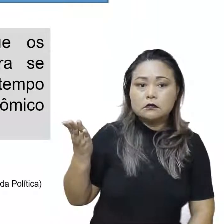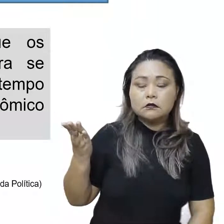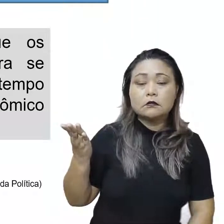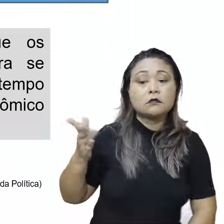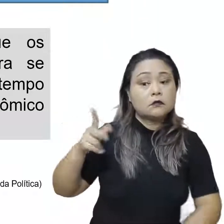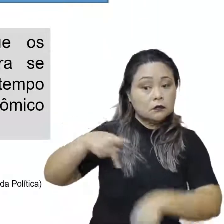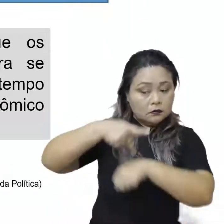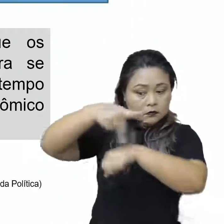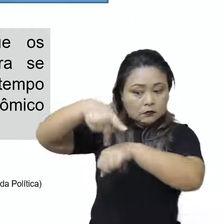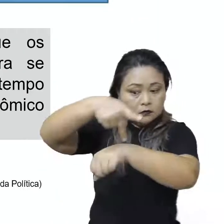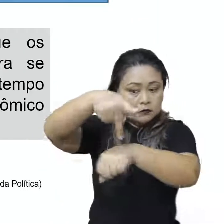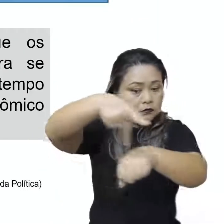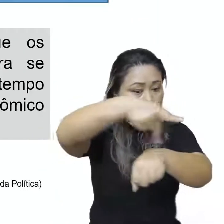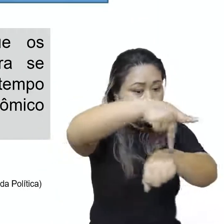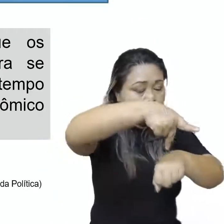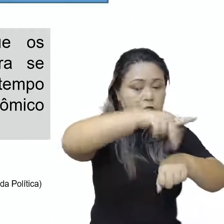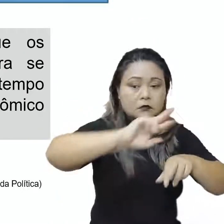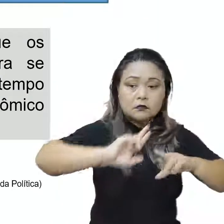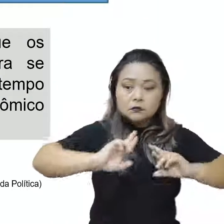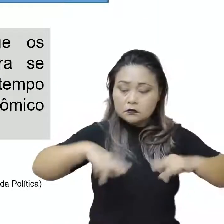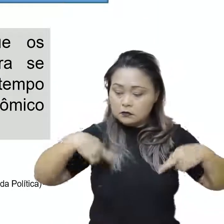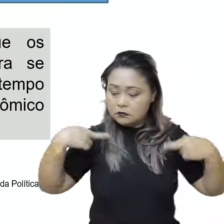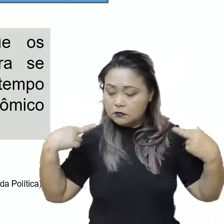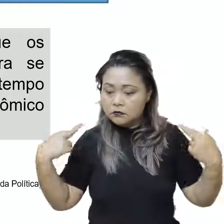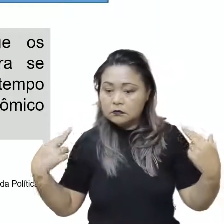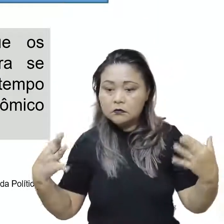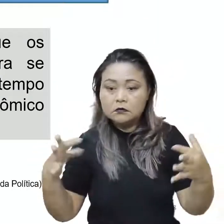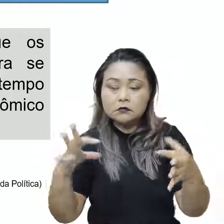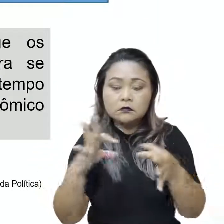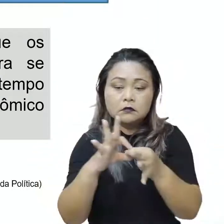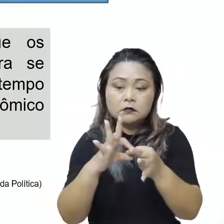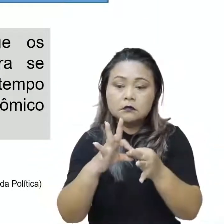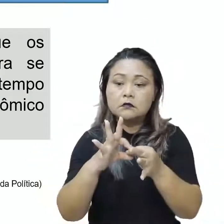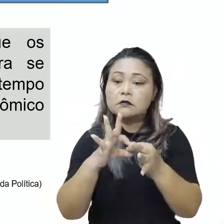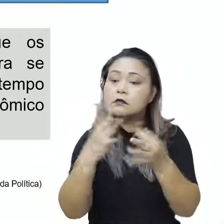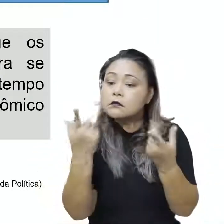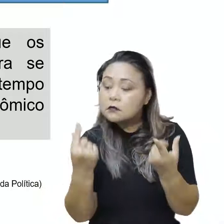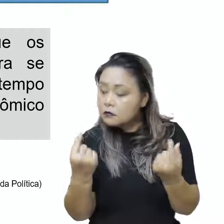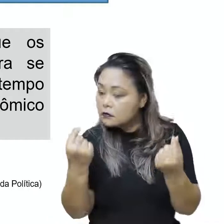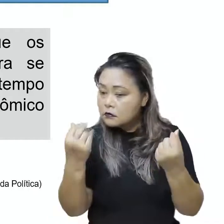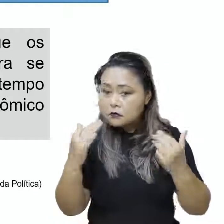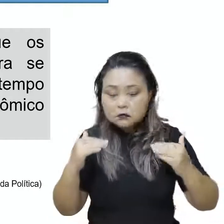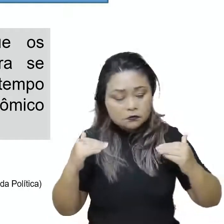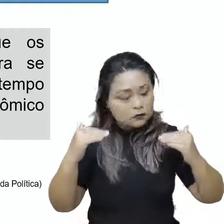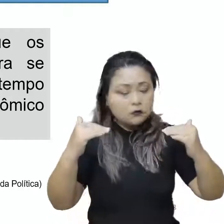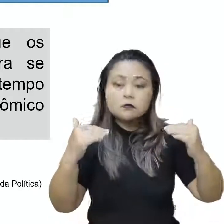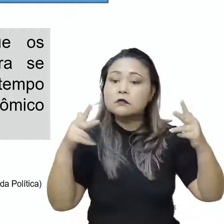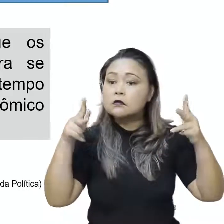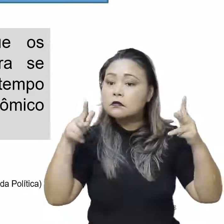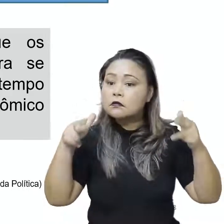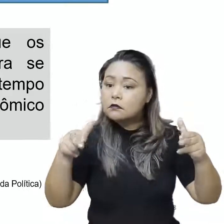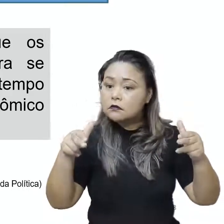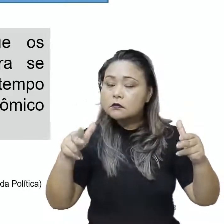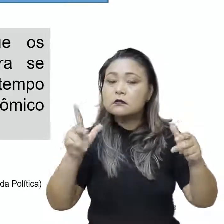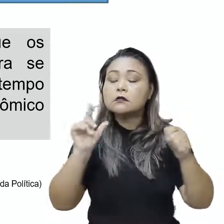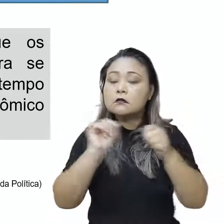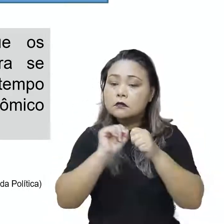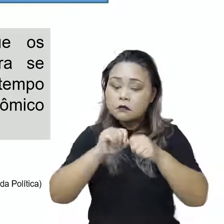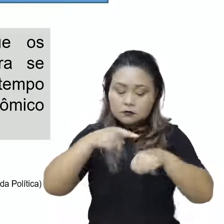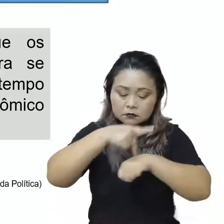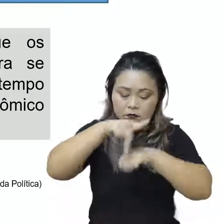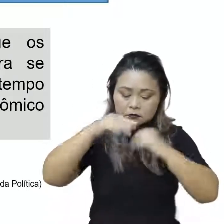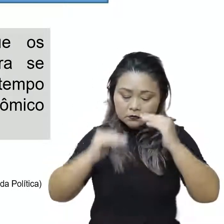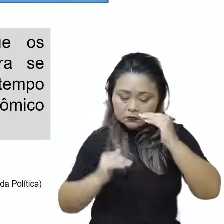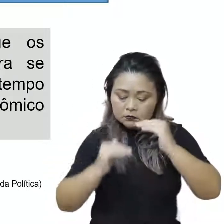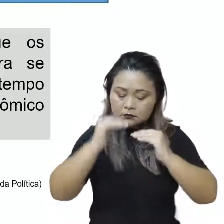Esses países estão reunidos porque estão em um estágio econômico muito parecido. São considerados países emergentes porque têm